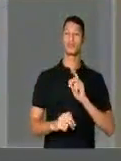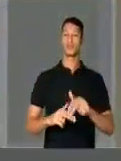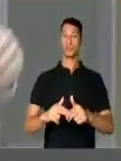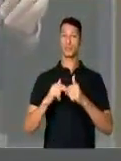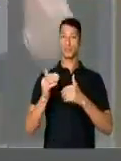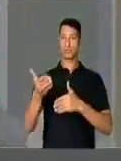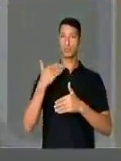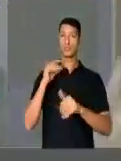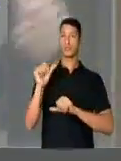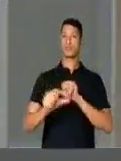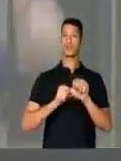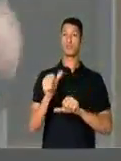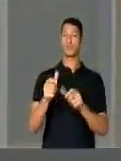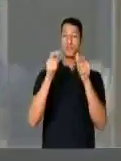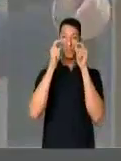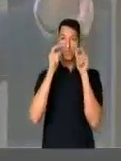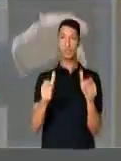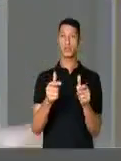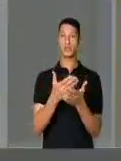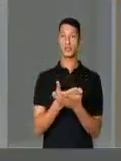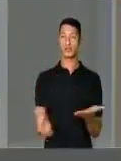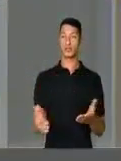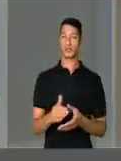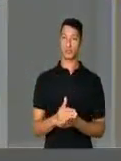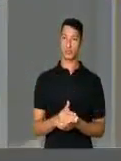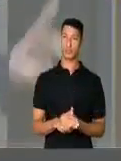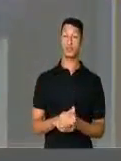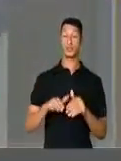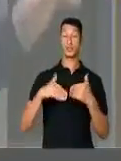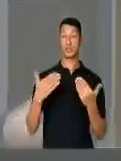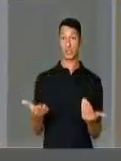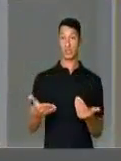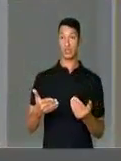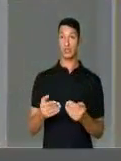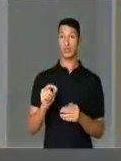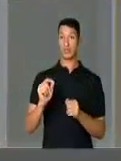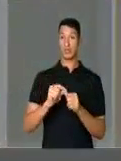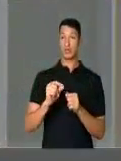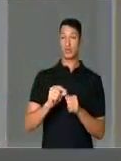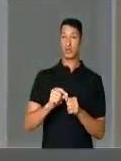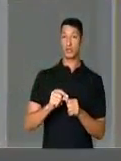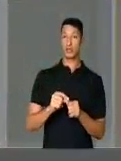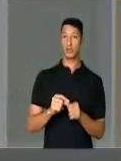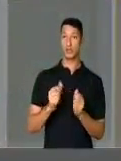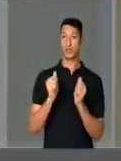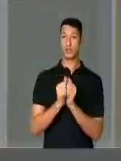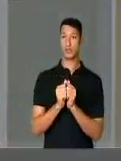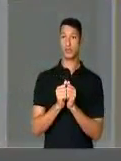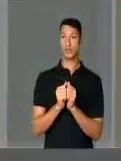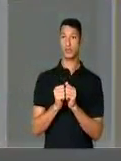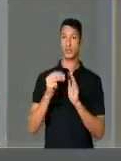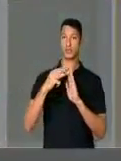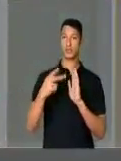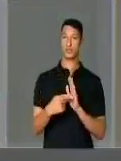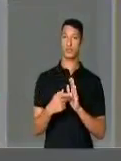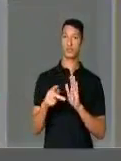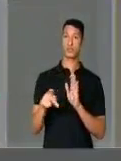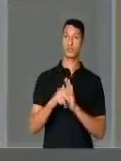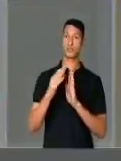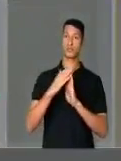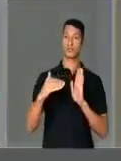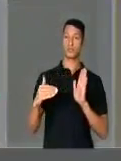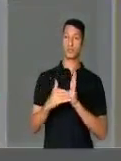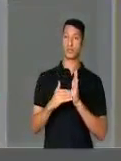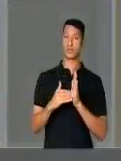haver por trás dessas alterações interesses escusos. E aí, o que fizeram com a MP que veio